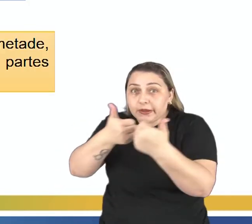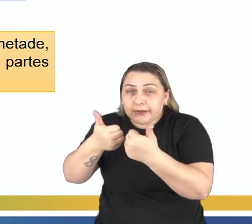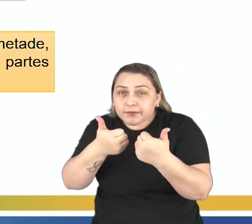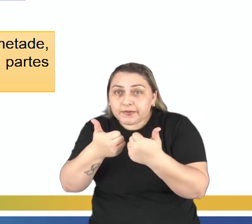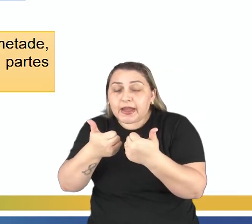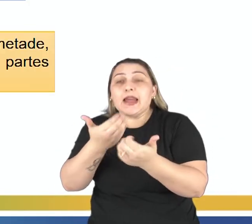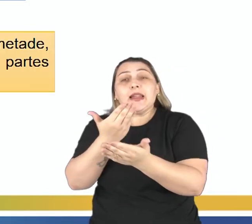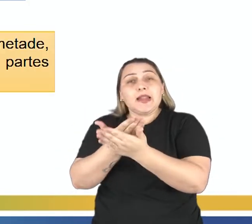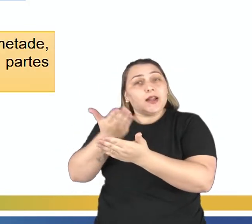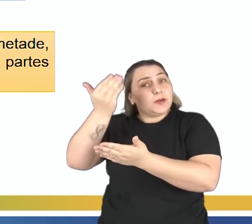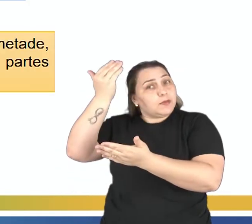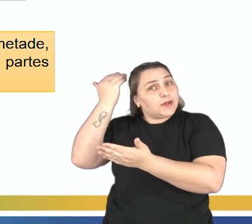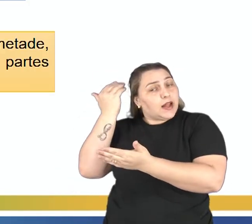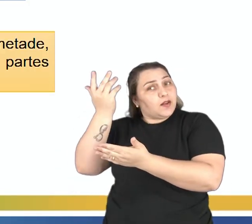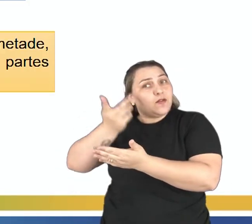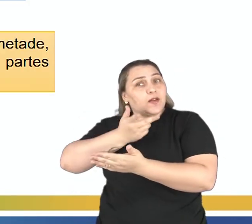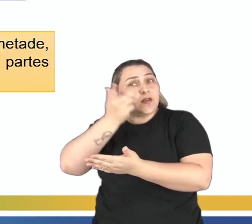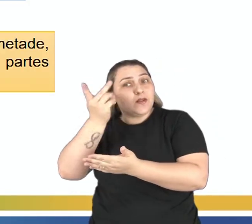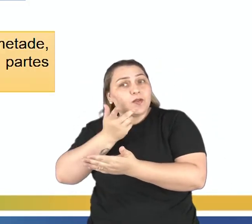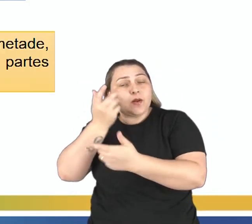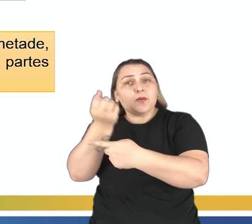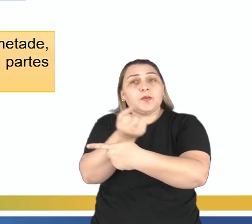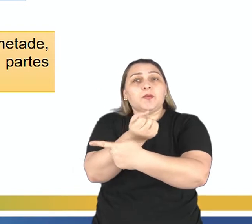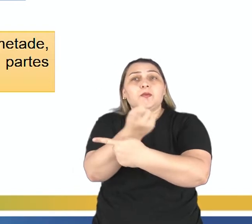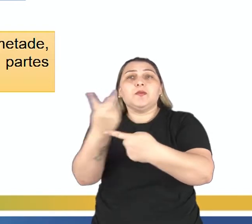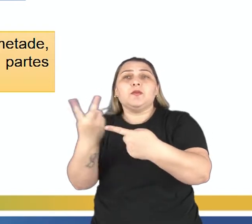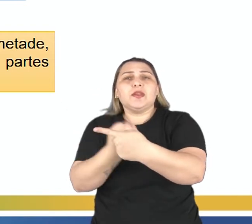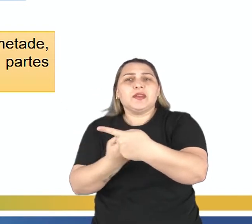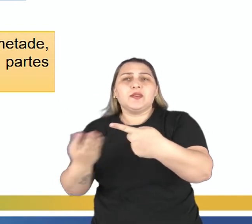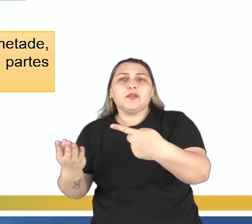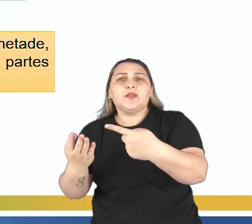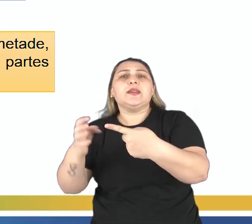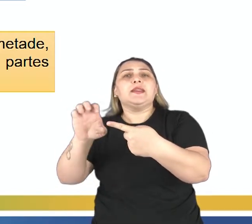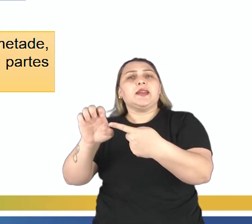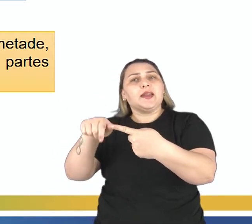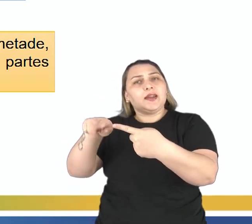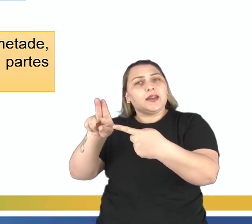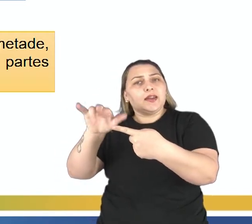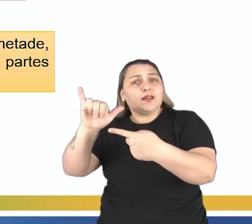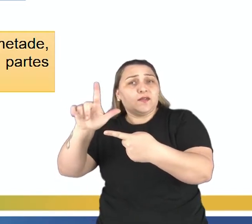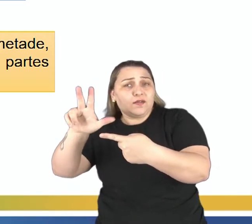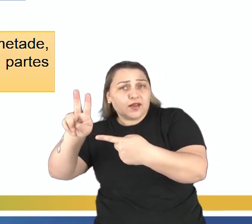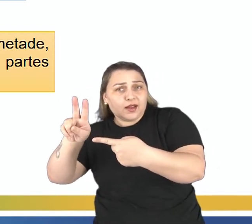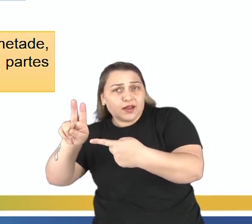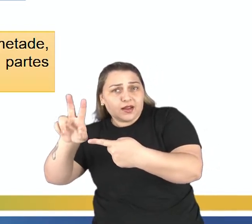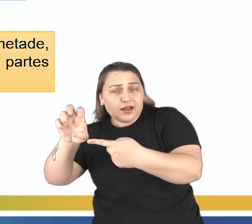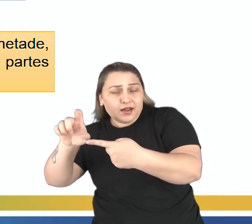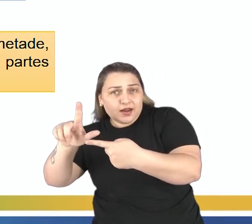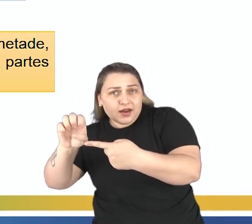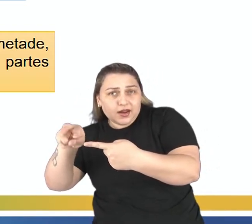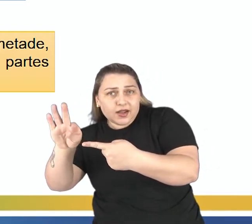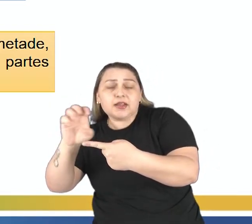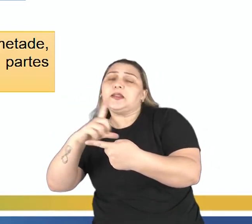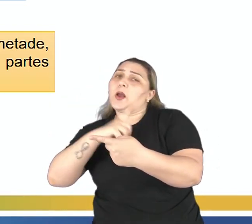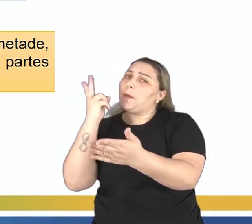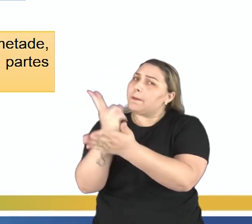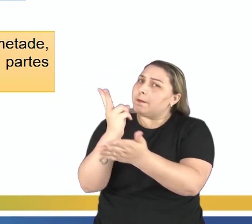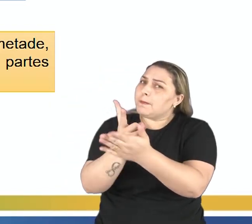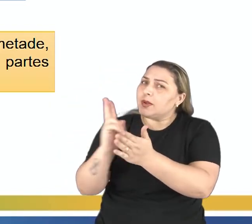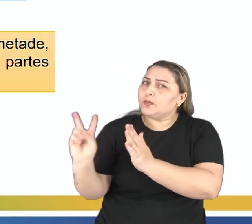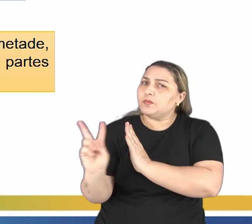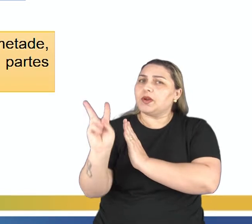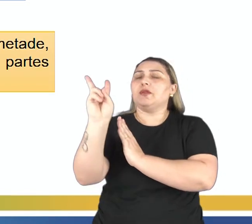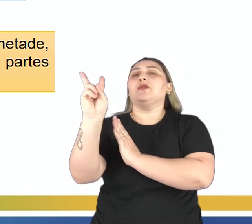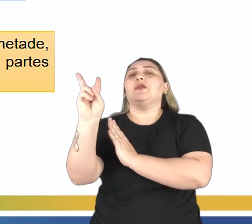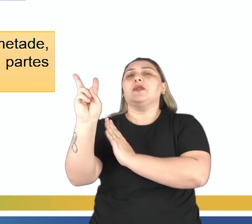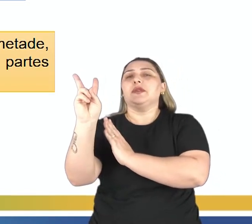na aula passada a gente falou sobre frações equivalentes. Então frações equivalentes, elas possuem o mesmo valor